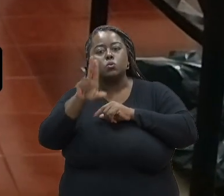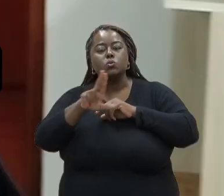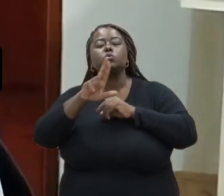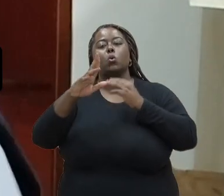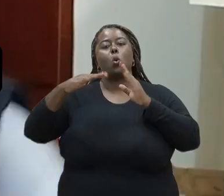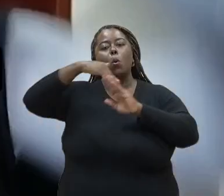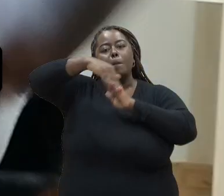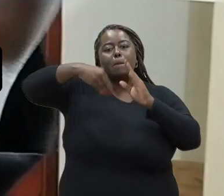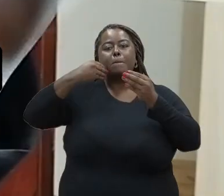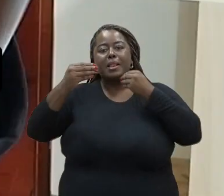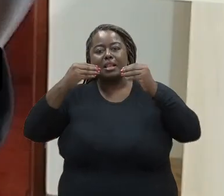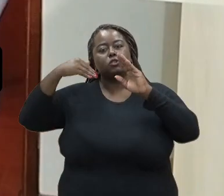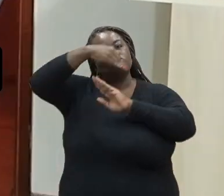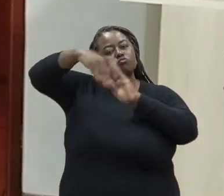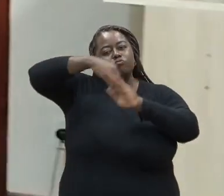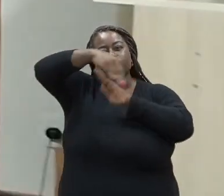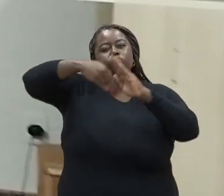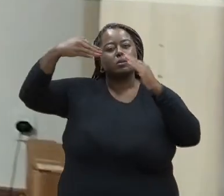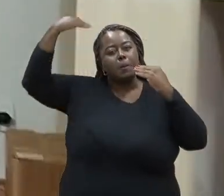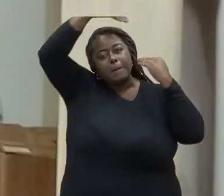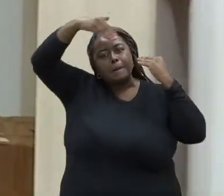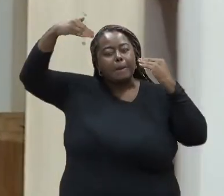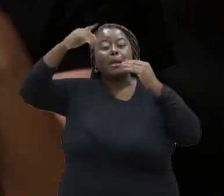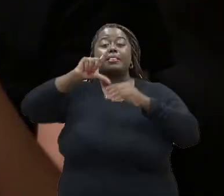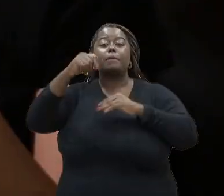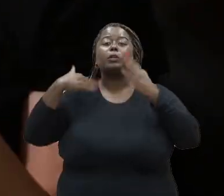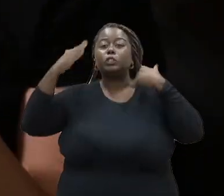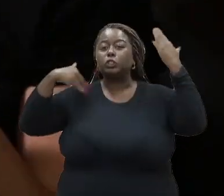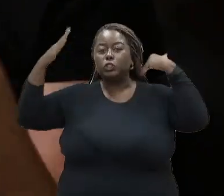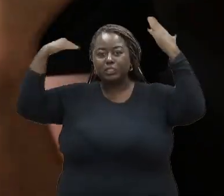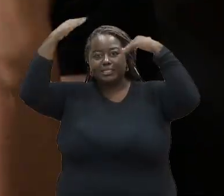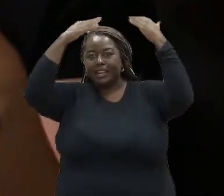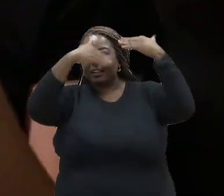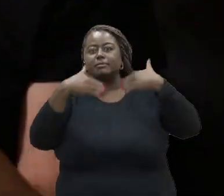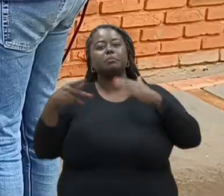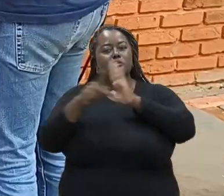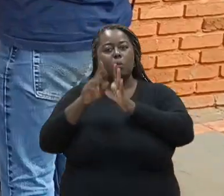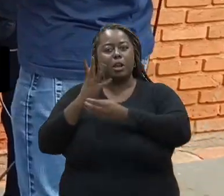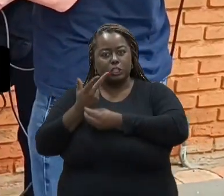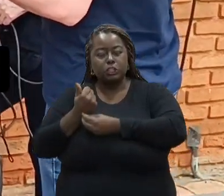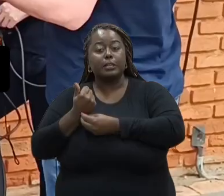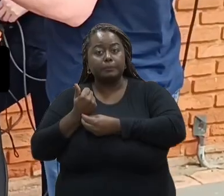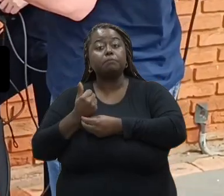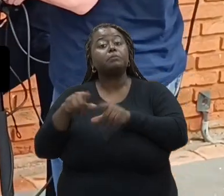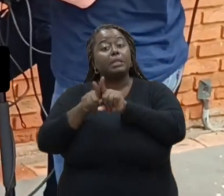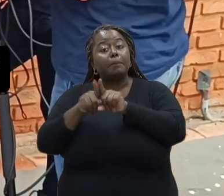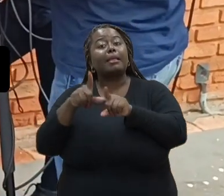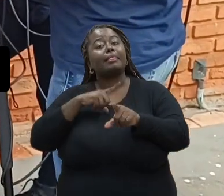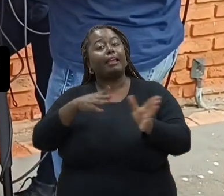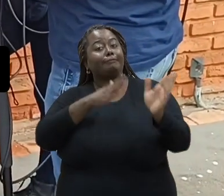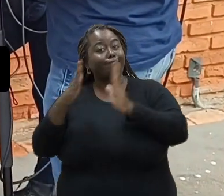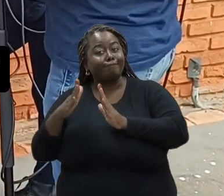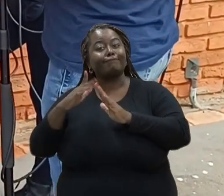sulfilme, depois a gente foi lá e passou látex, e depois a gente entrou com a tinta, né, com aquela tinta artística. Tem também a